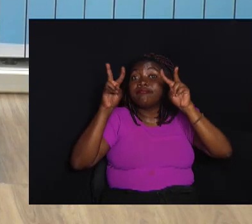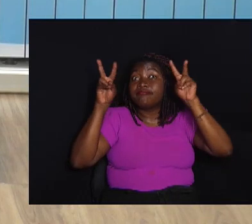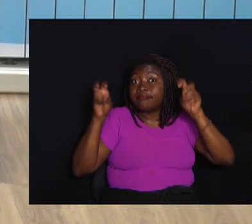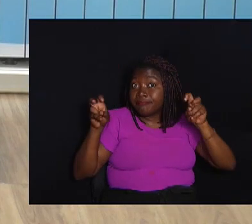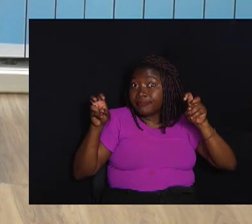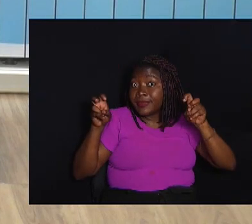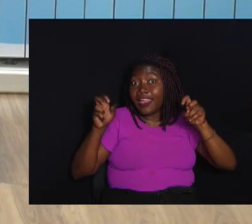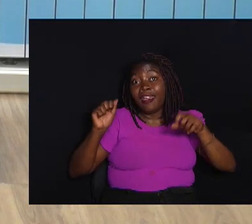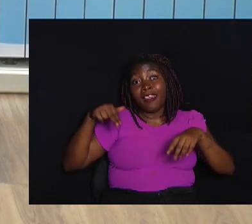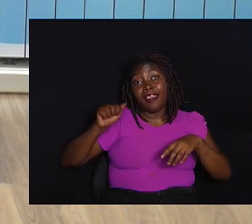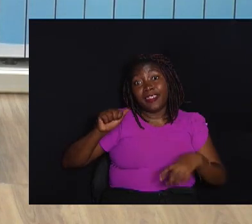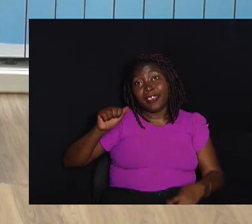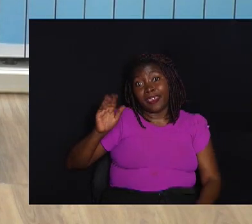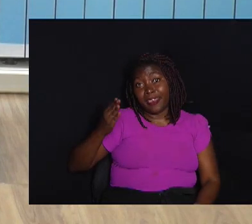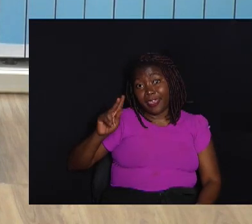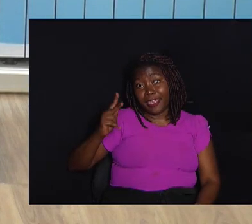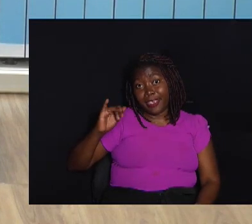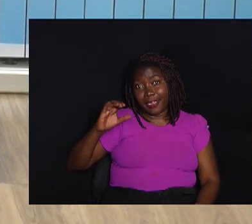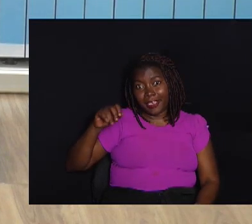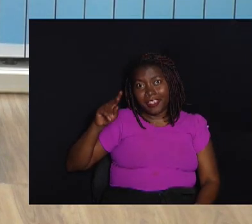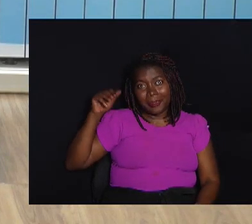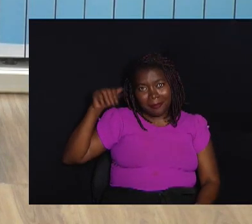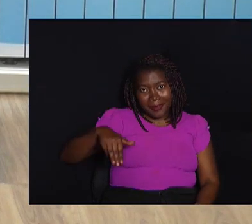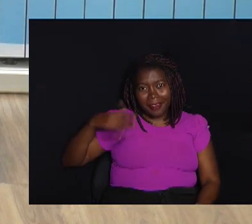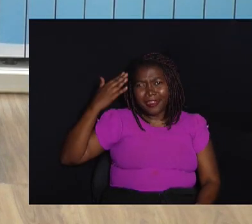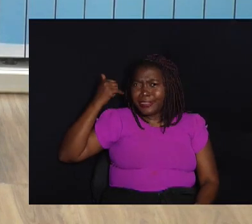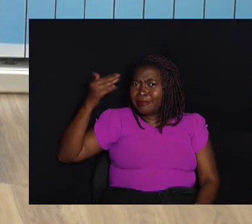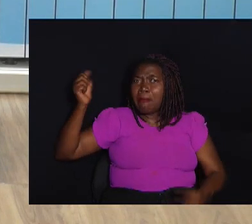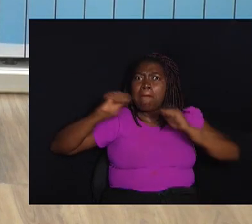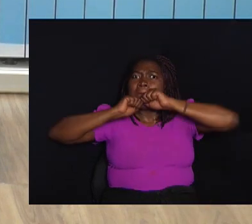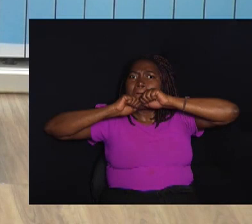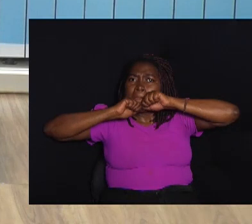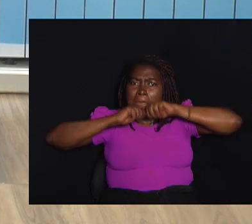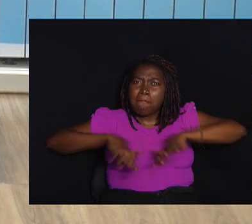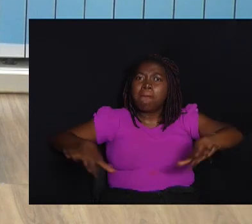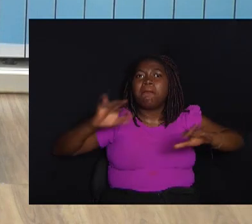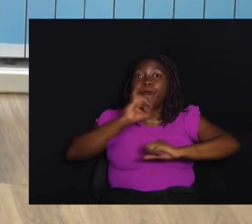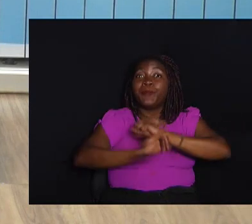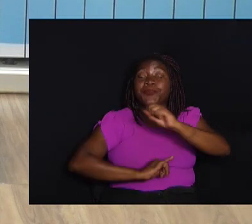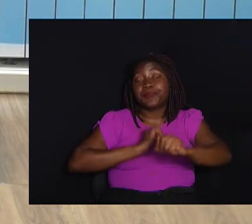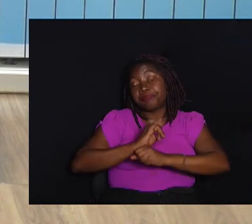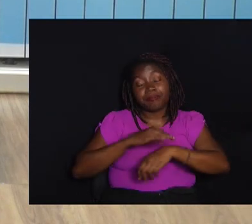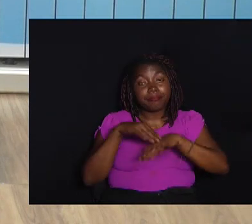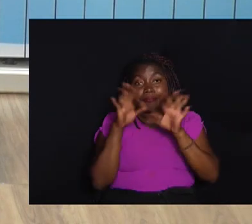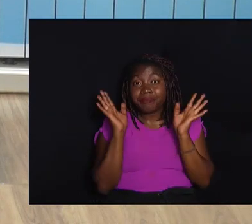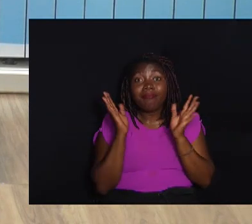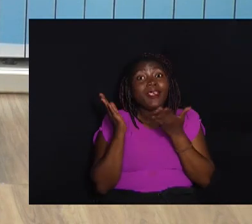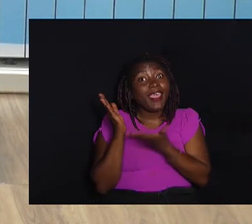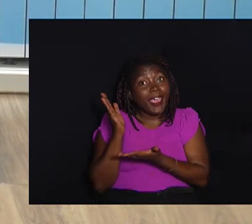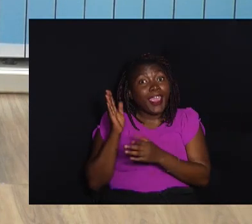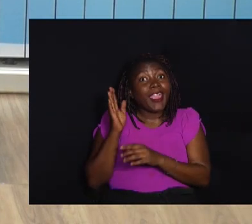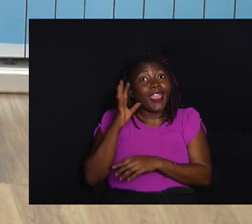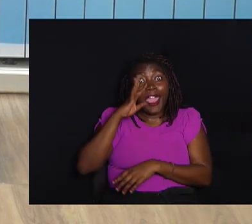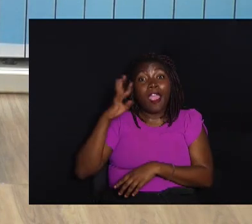Ana Hickman, né? Algo que está aí em toda a imprensa, nas redes sociais, enfim. Ela foi acusada de